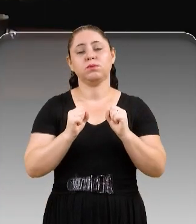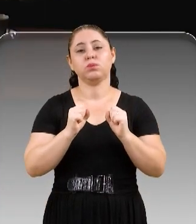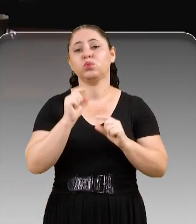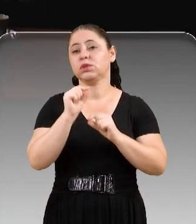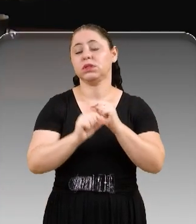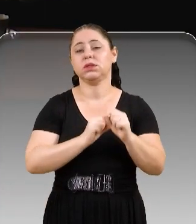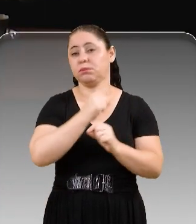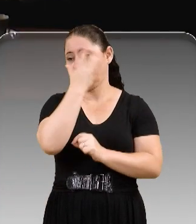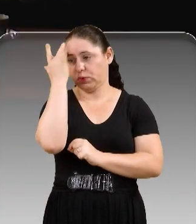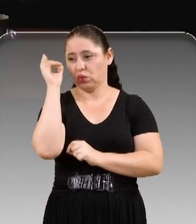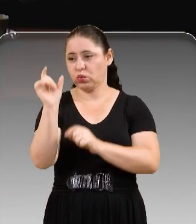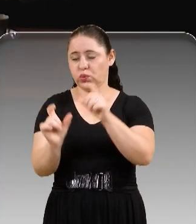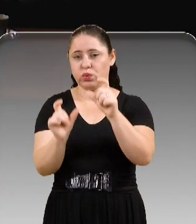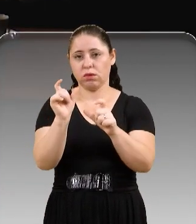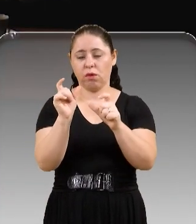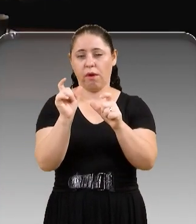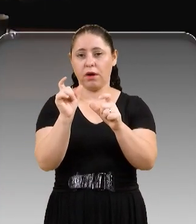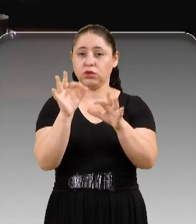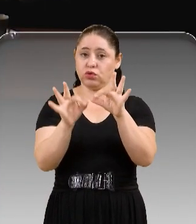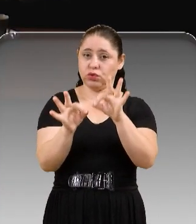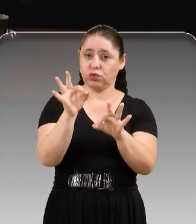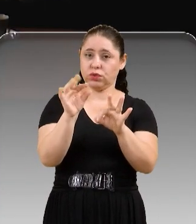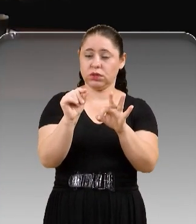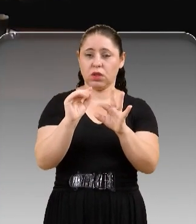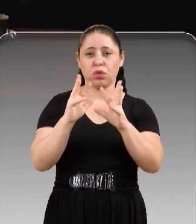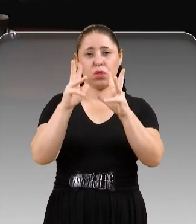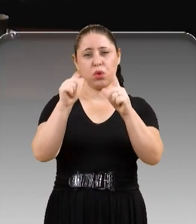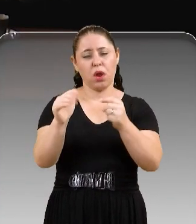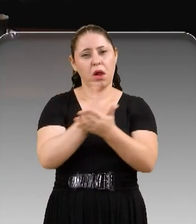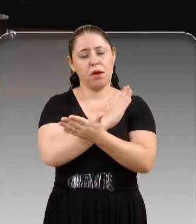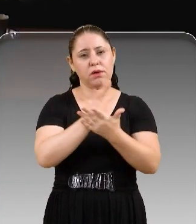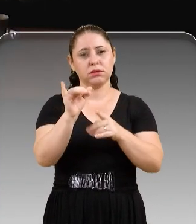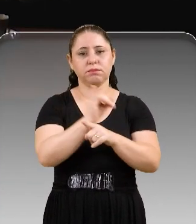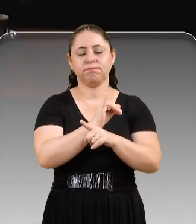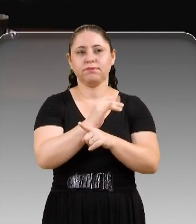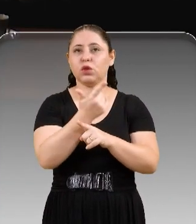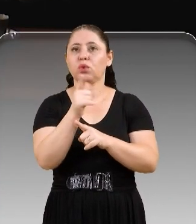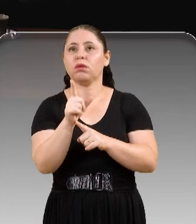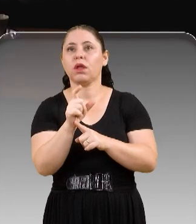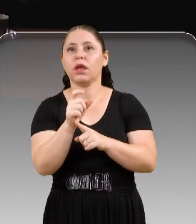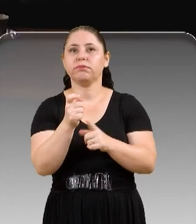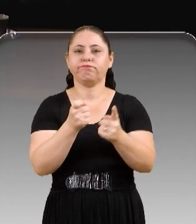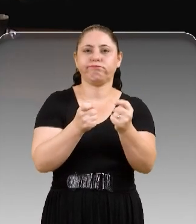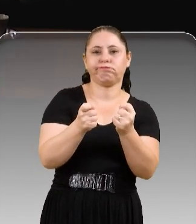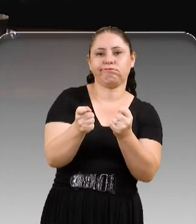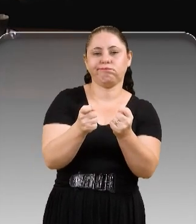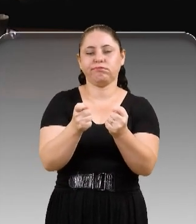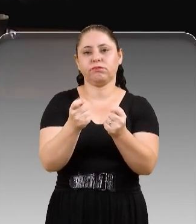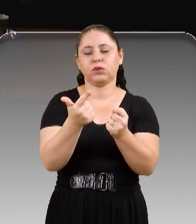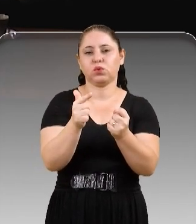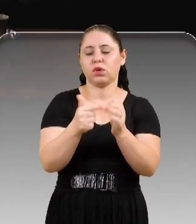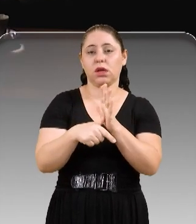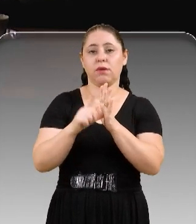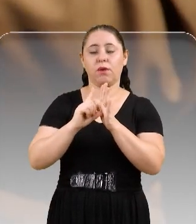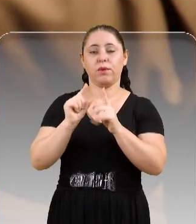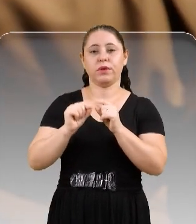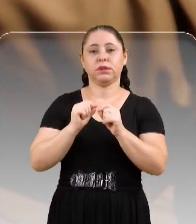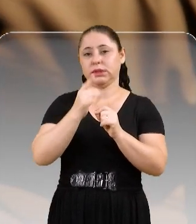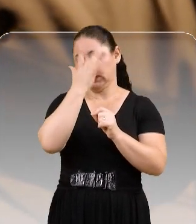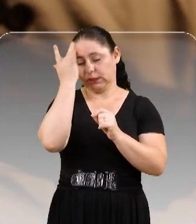permite o ingresso no Poder Judiciário para toda e qualquer medida. Nós não temos freios anteriores,